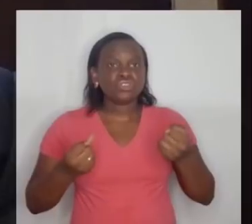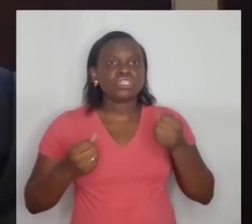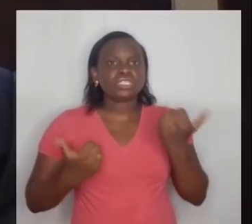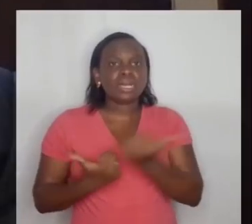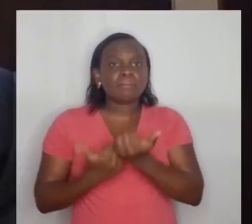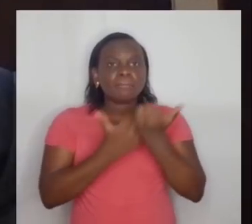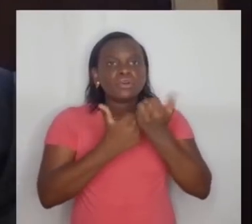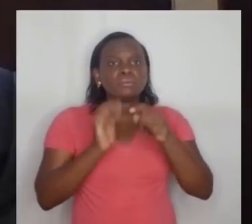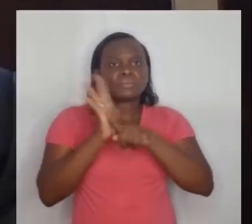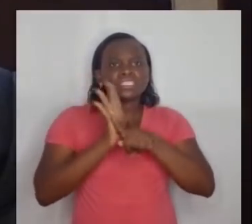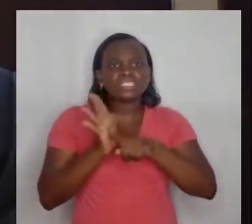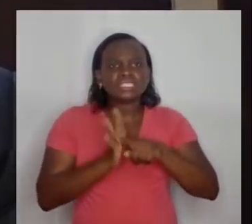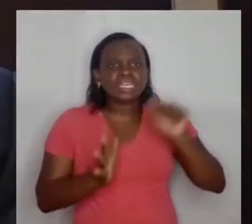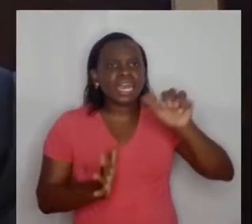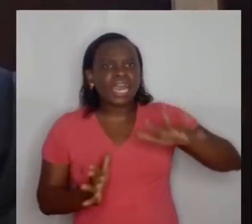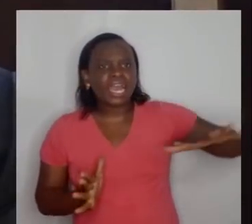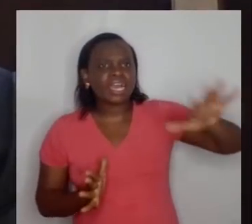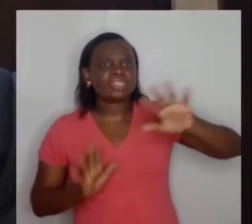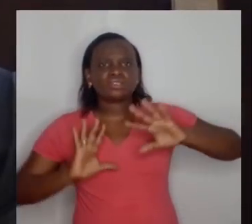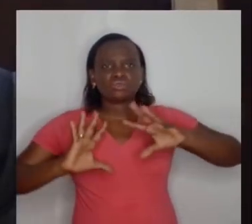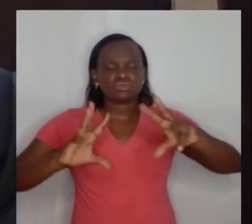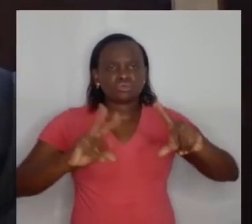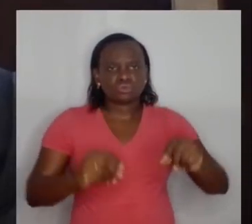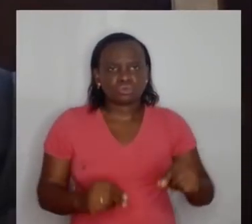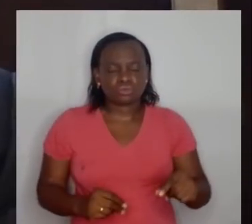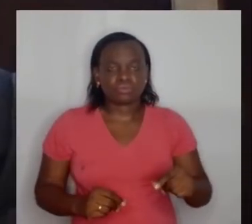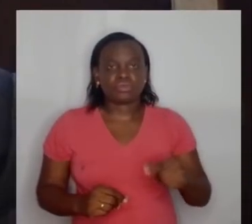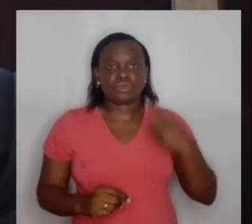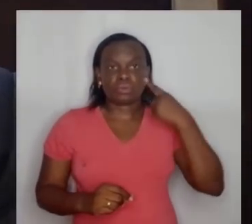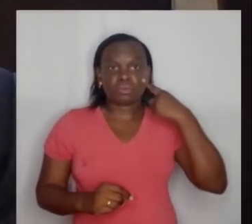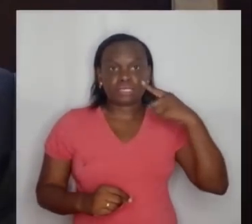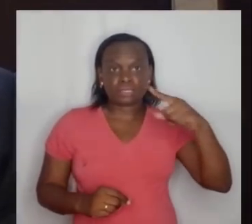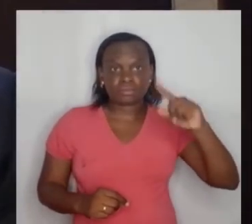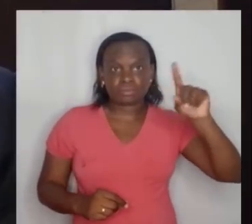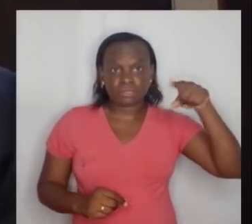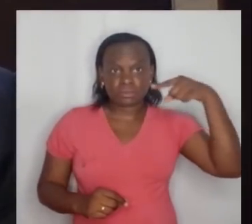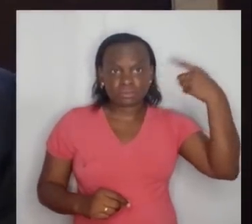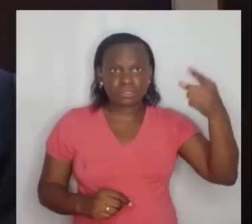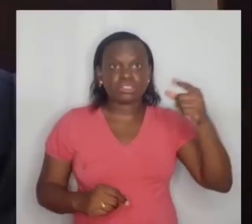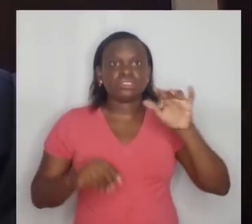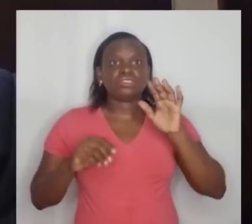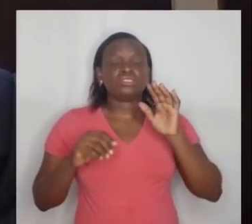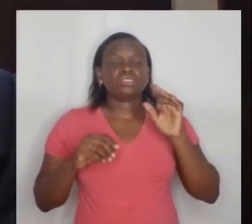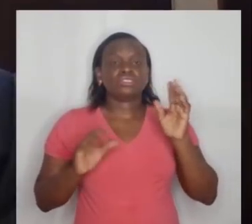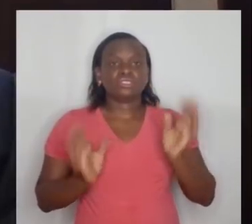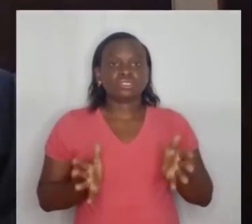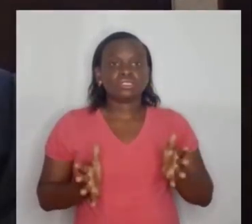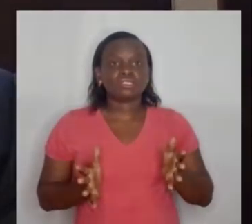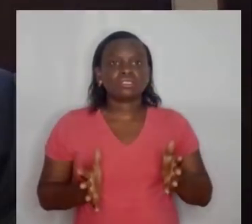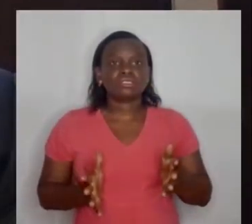a pesquisa em todas as áreas. Uma semana depois de ter sido